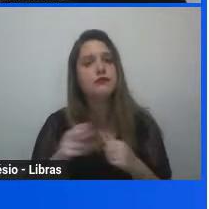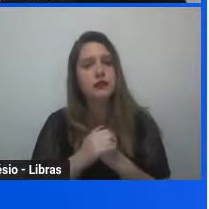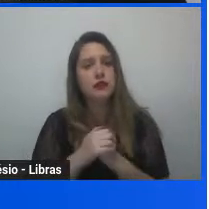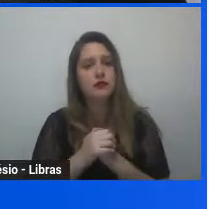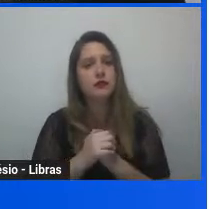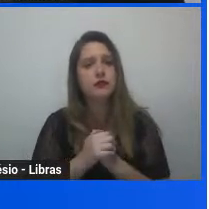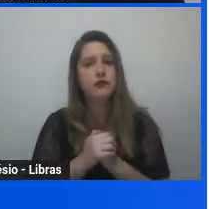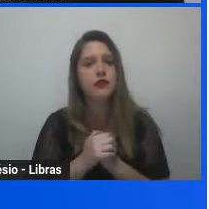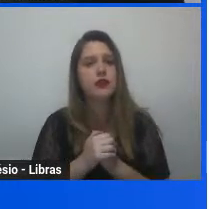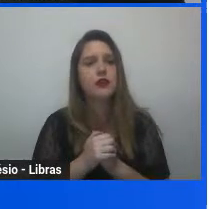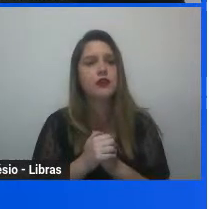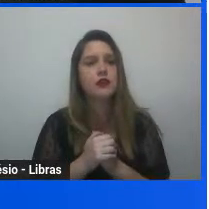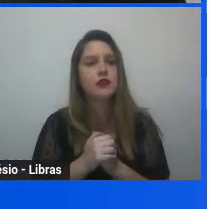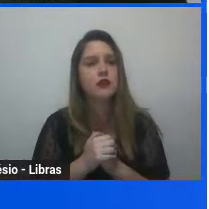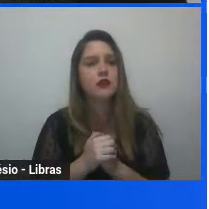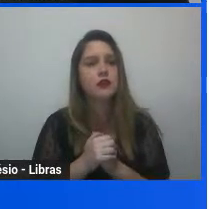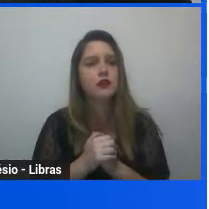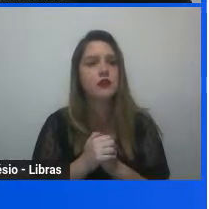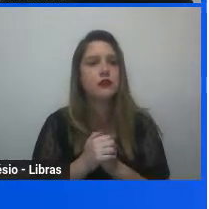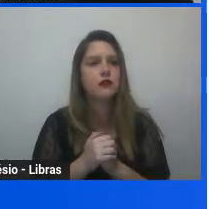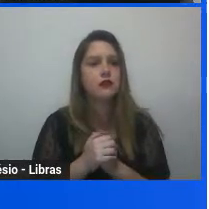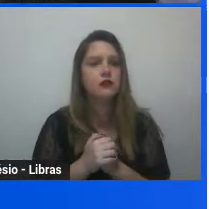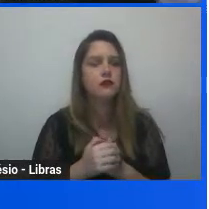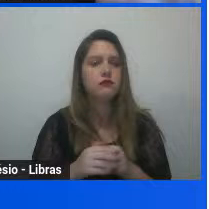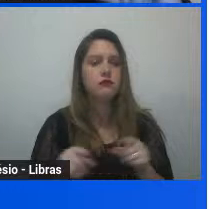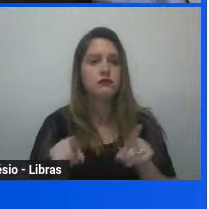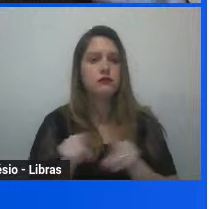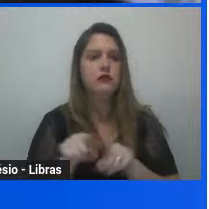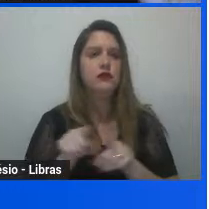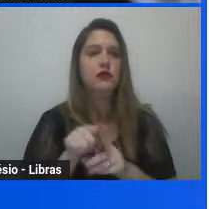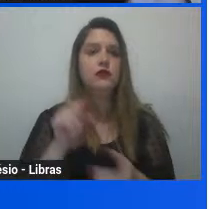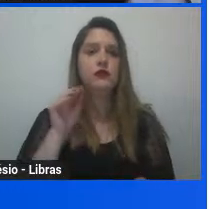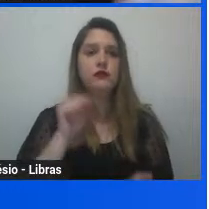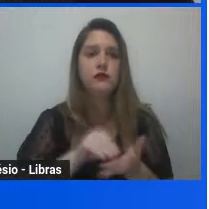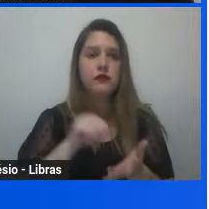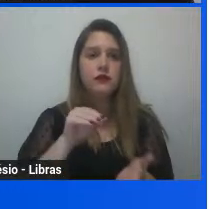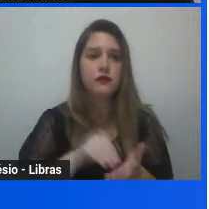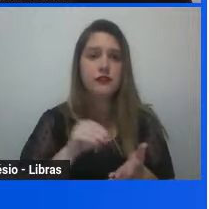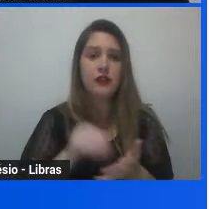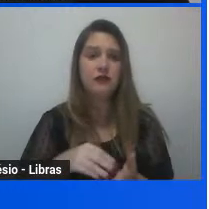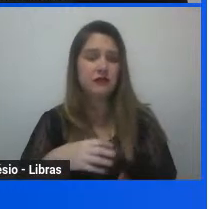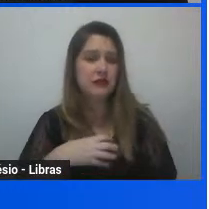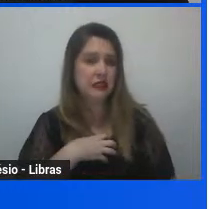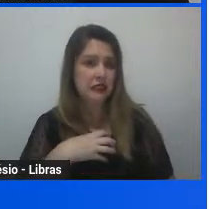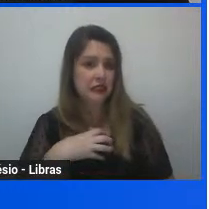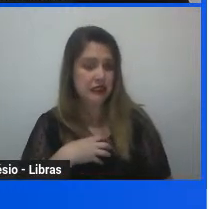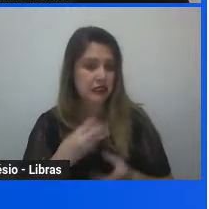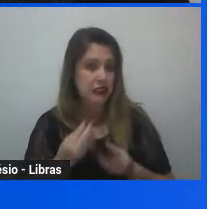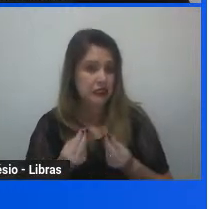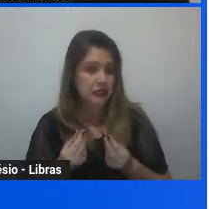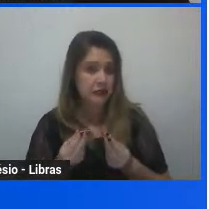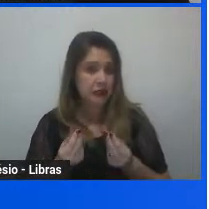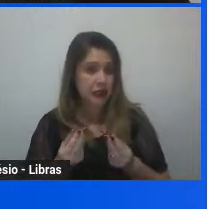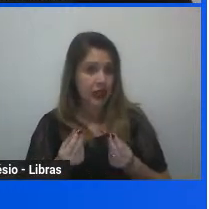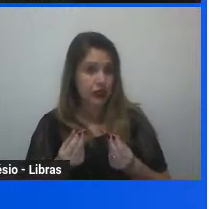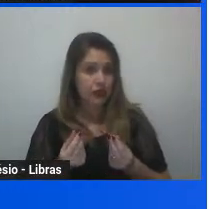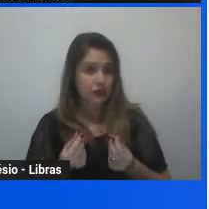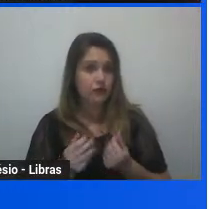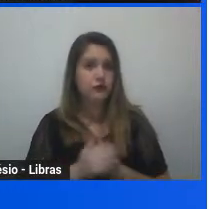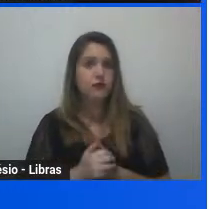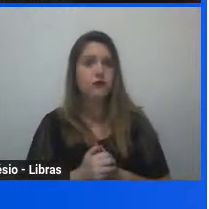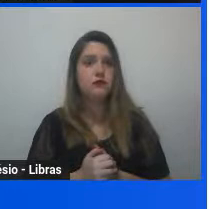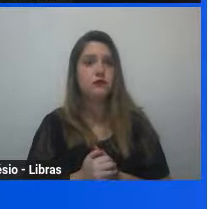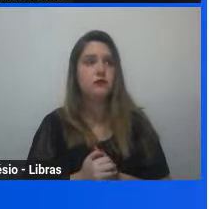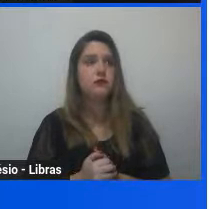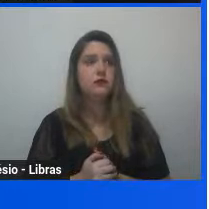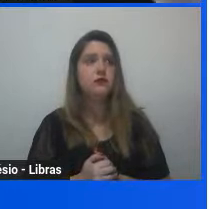Pode ocorrer entorpecimento, ou seja, falta de sensações, sensibilidades. E aí,